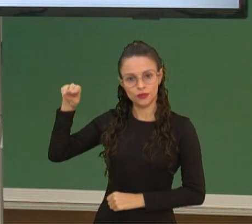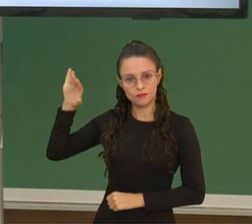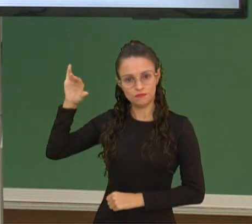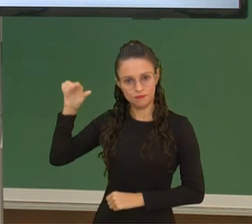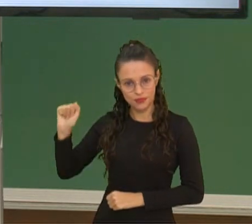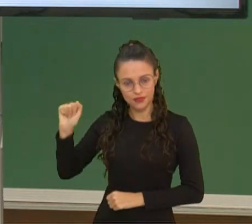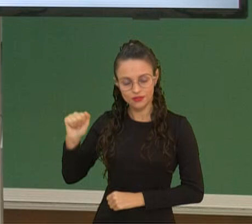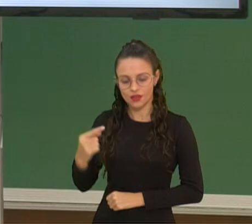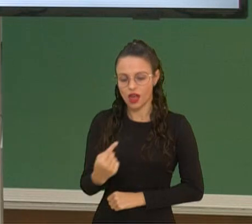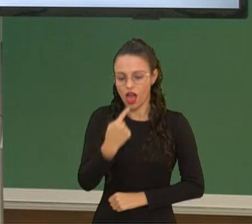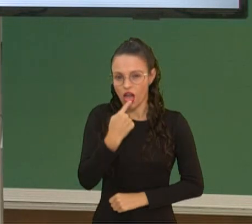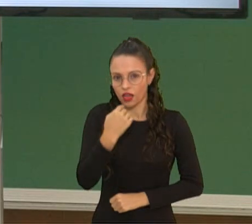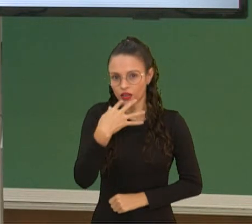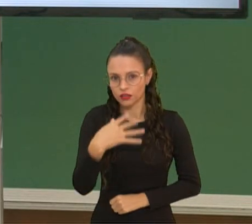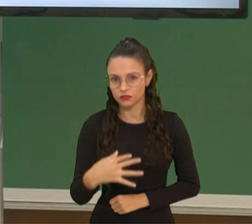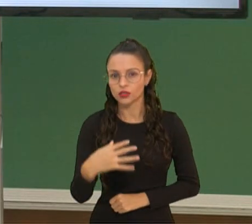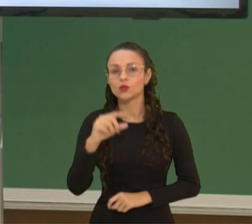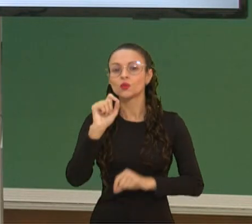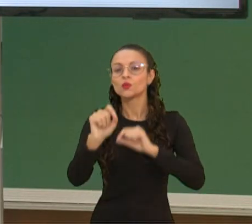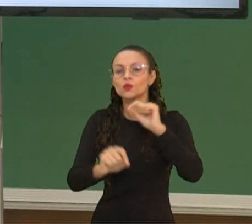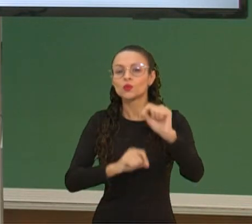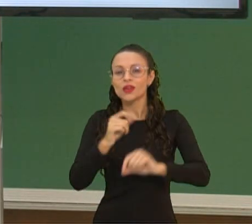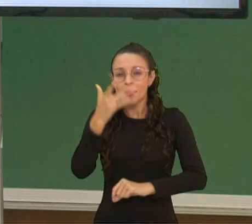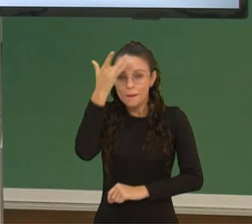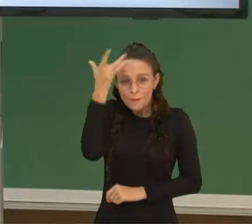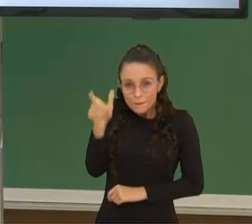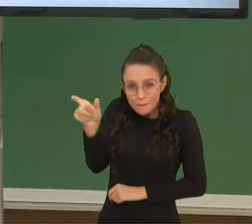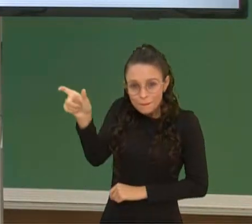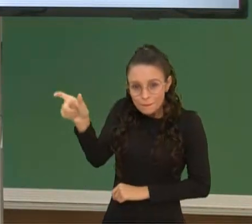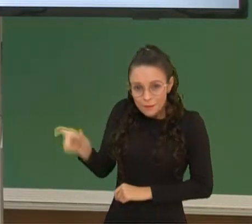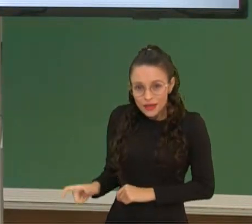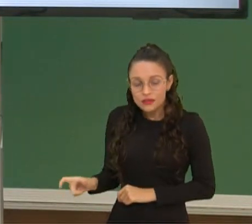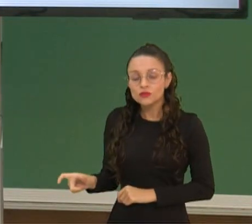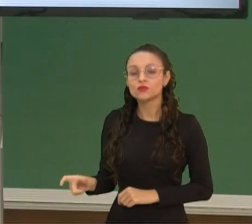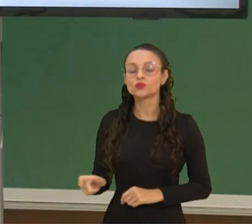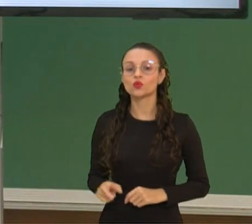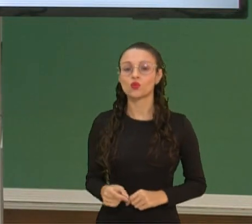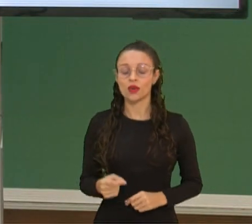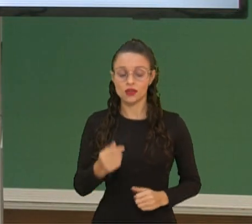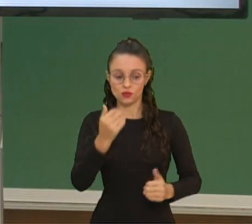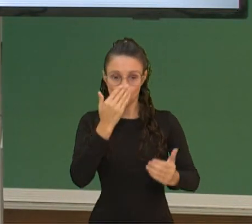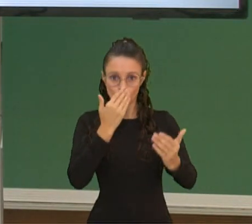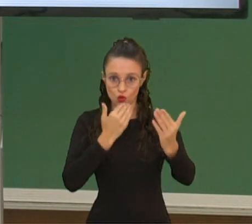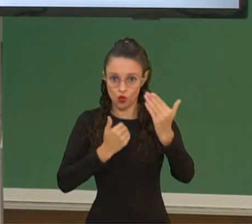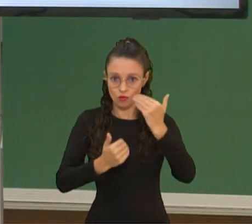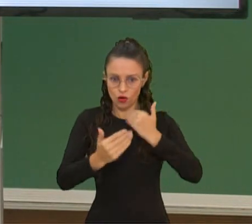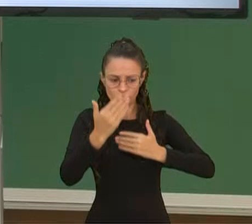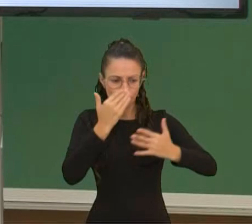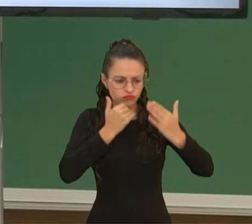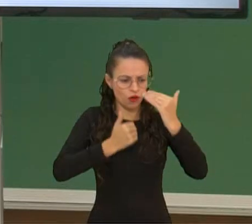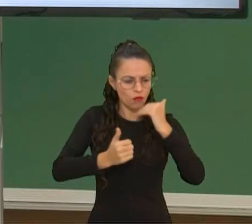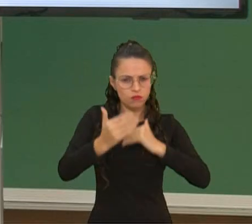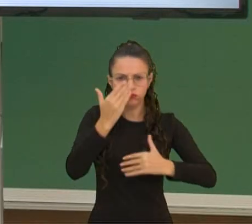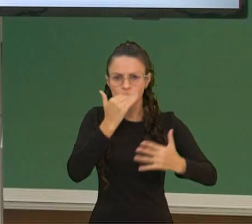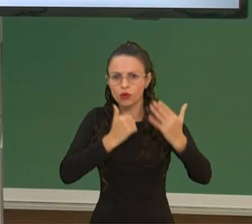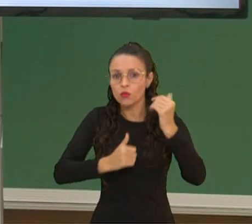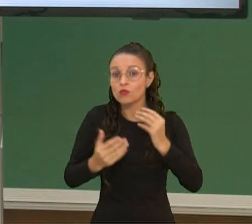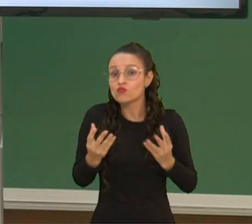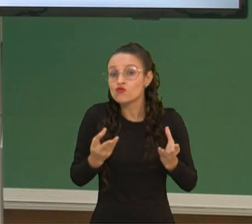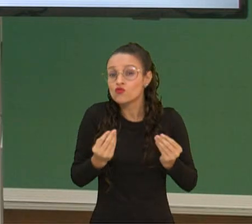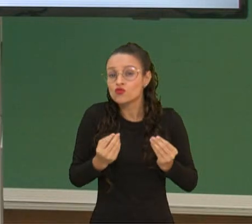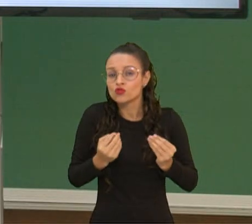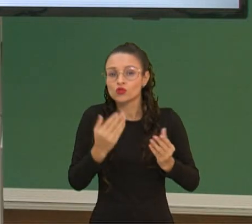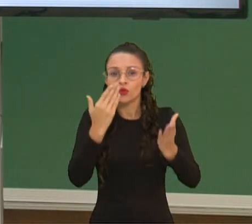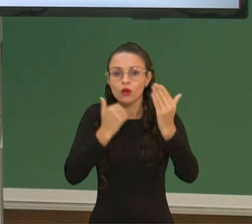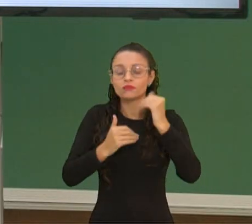é um transtorno qual a pessoa ela ingere uma grande quantidade de alimento